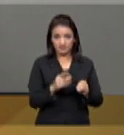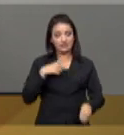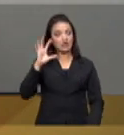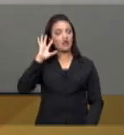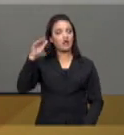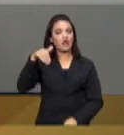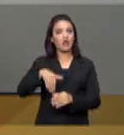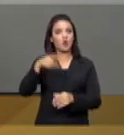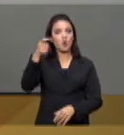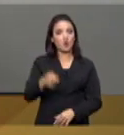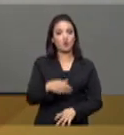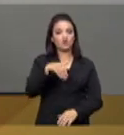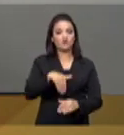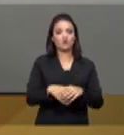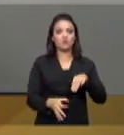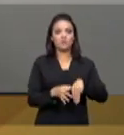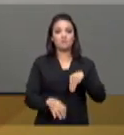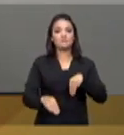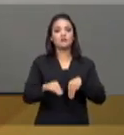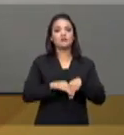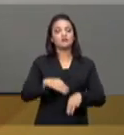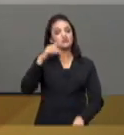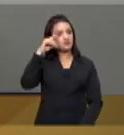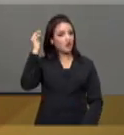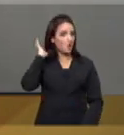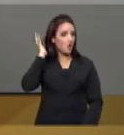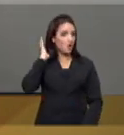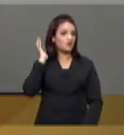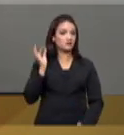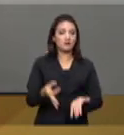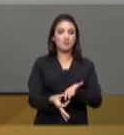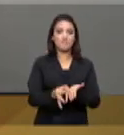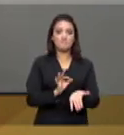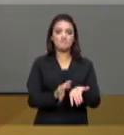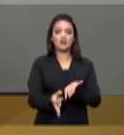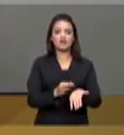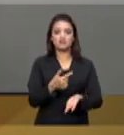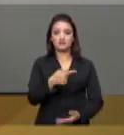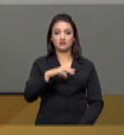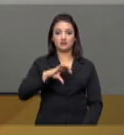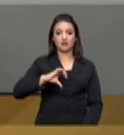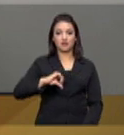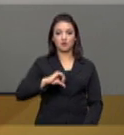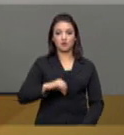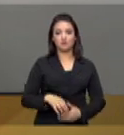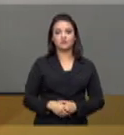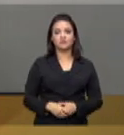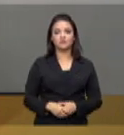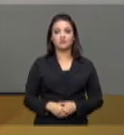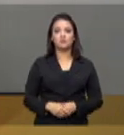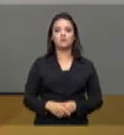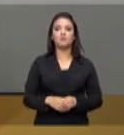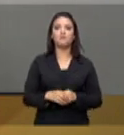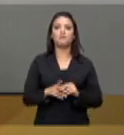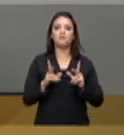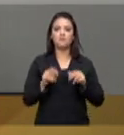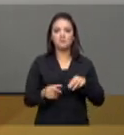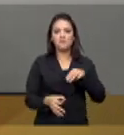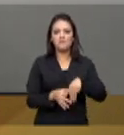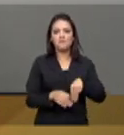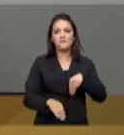voto da ministra Rosa Weber, na página 79. E como anotou o ministro Celso de Mello, aspas,